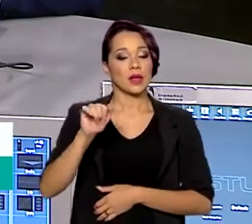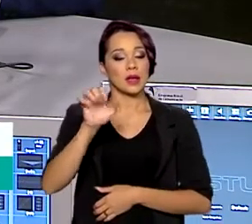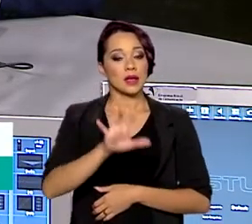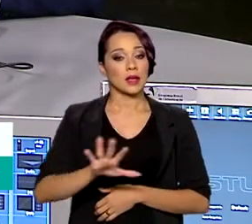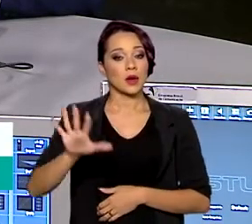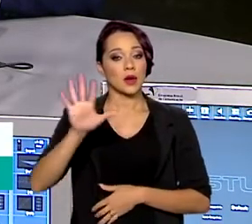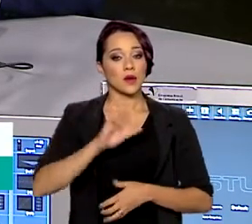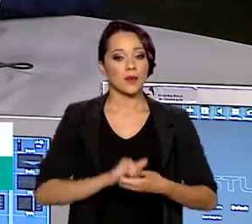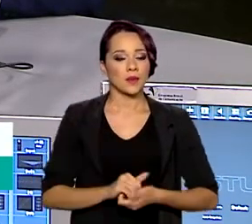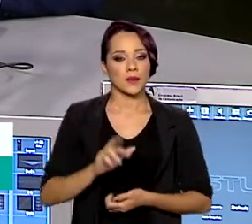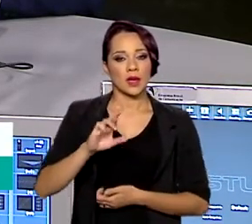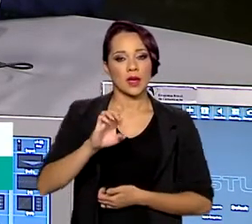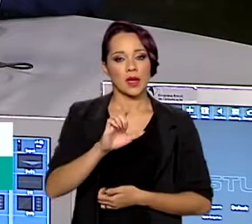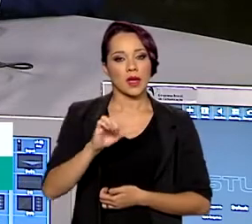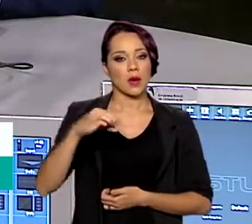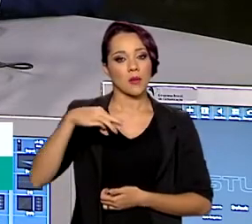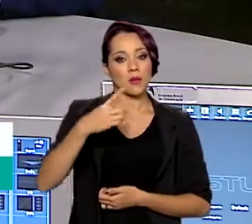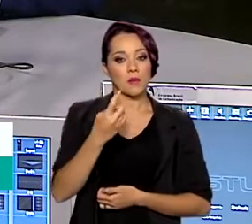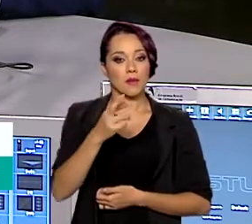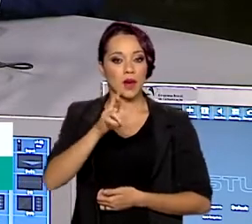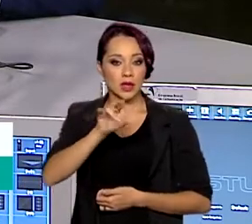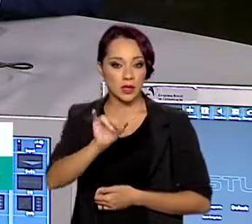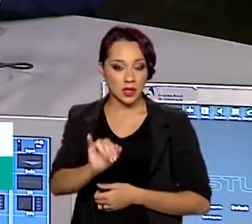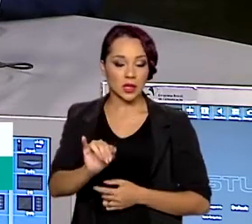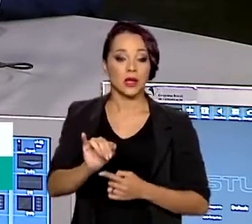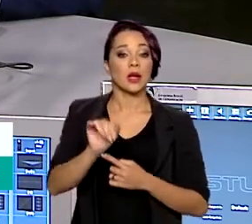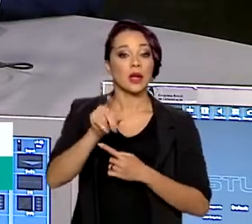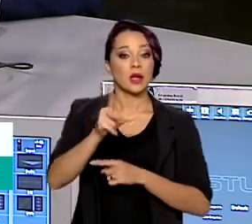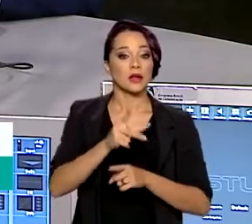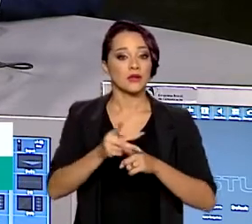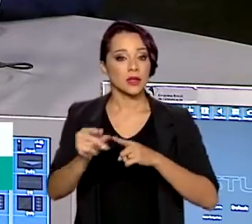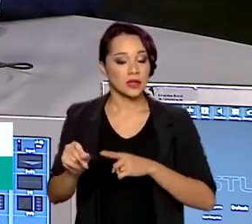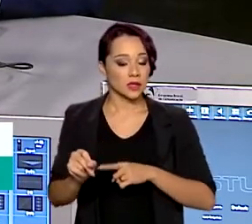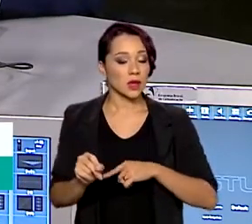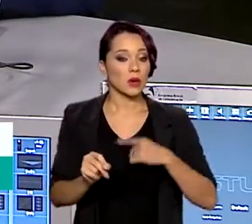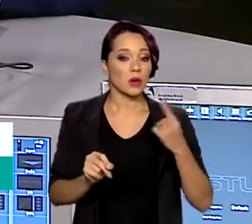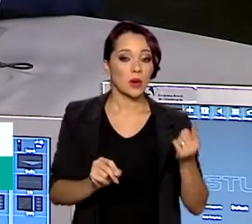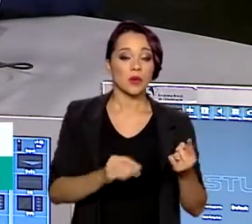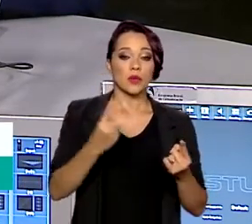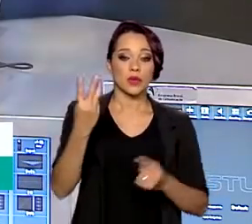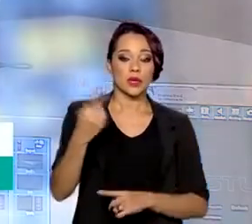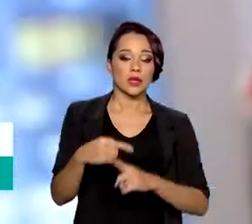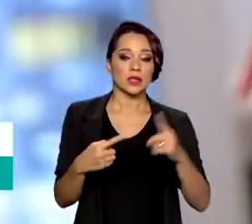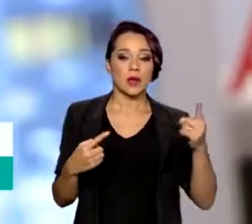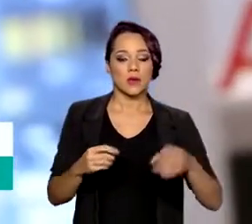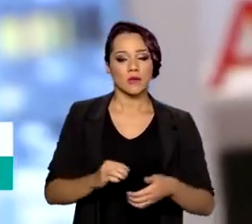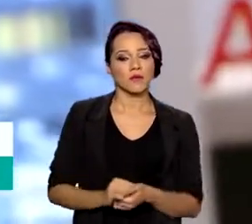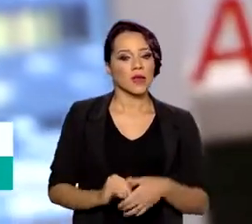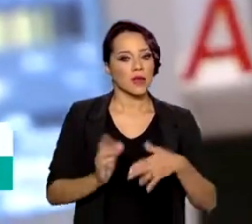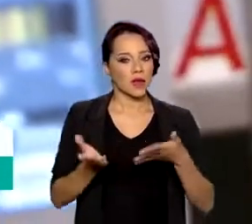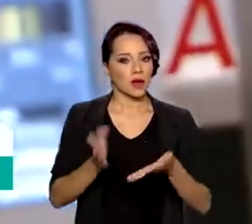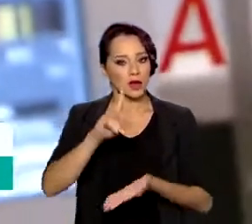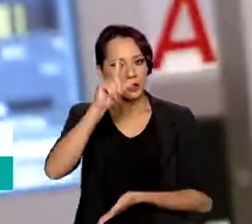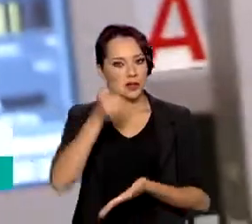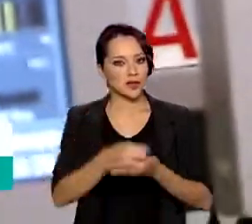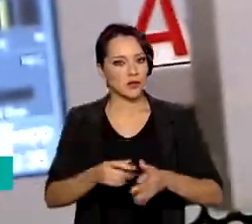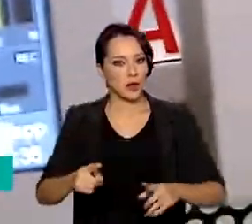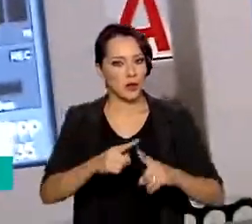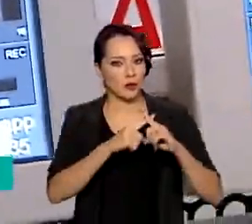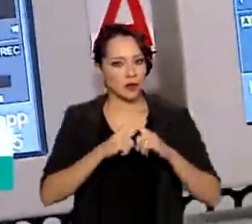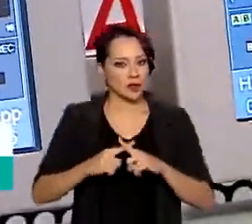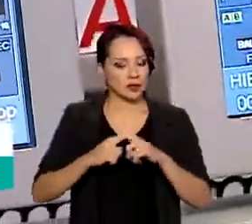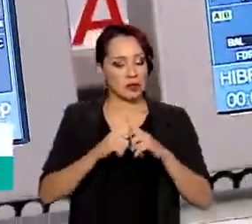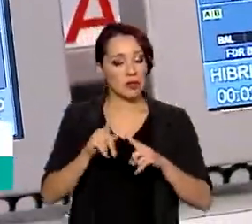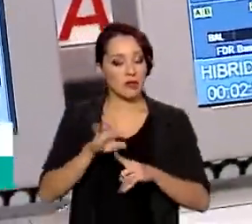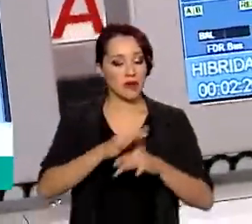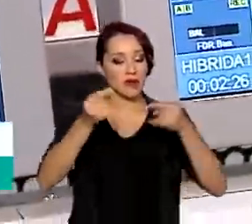Europa. O Real Madrid, na prorrogação, venceu o Manchester City 3-1. Está na decisão da competição e